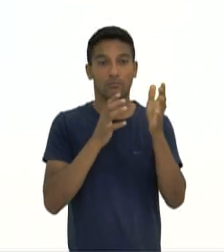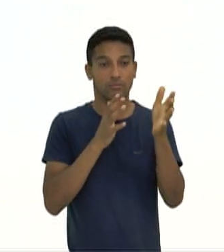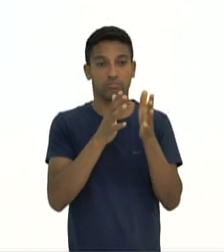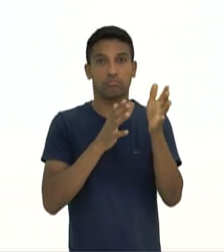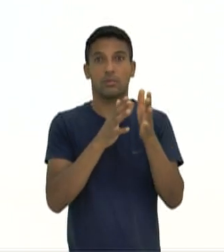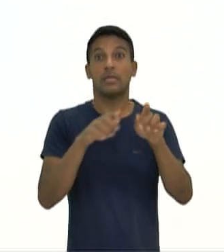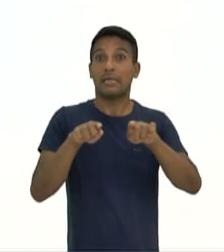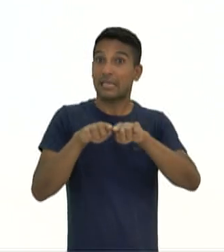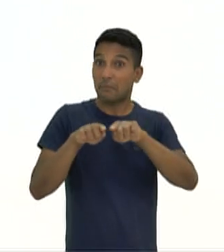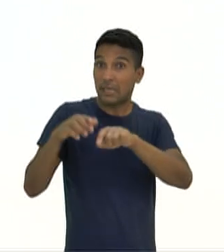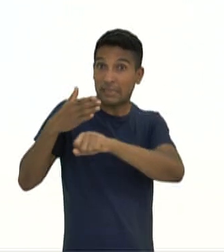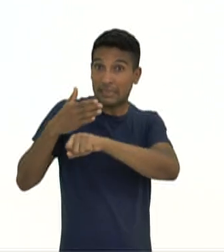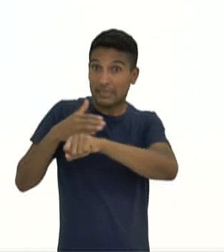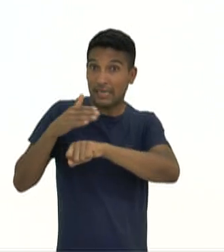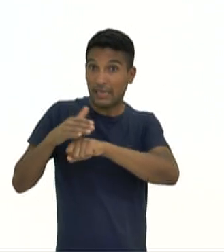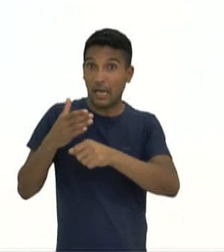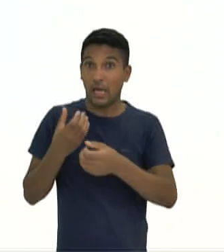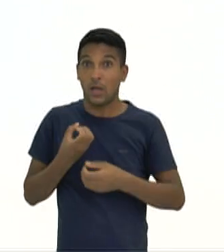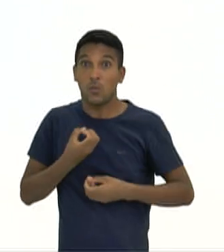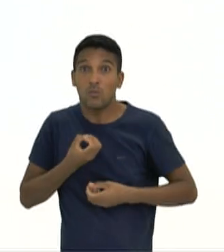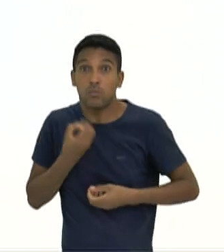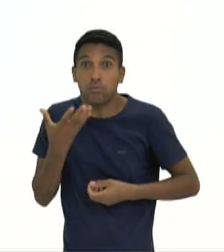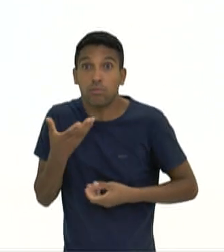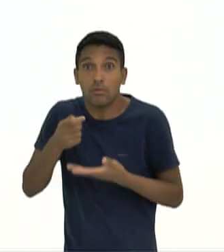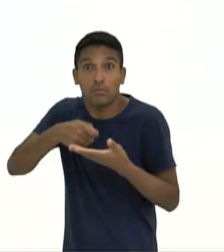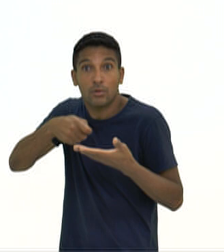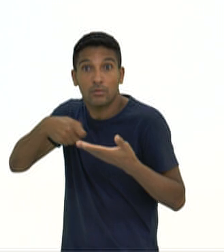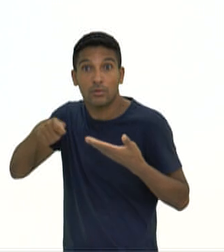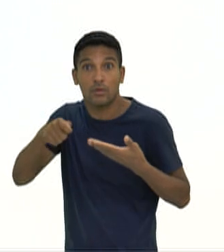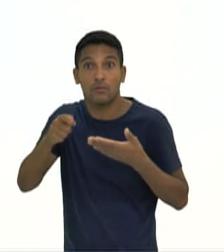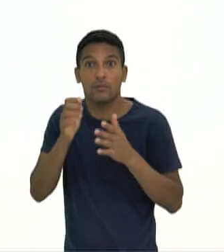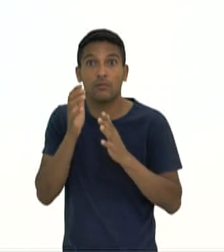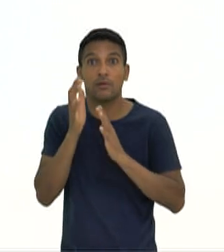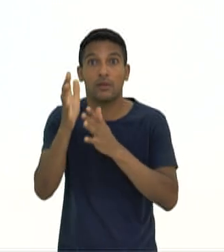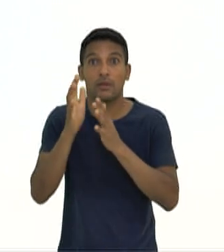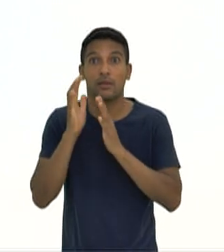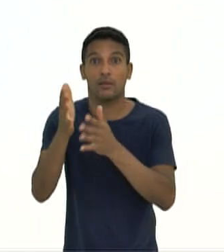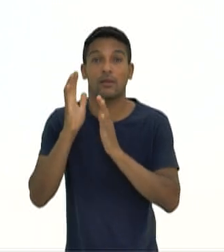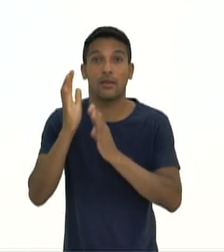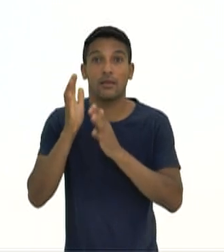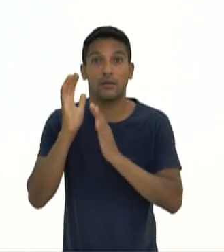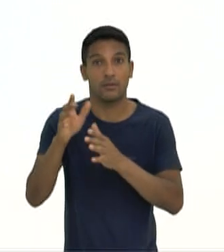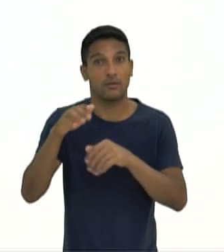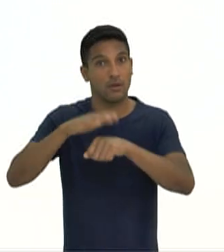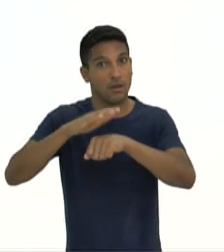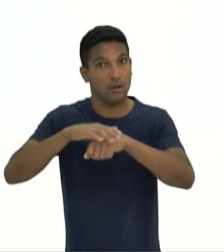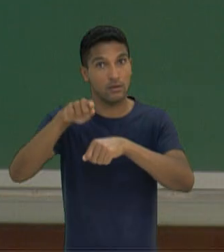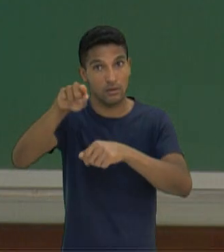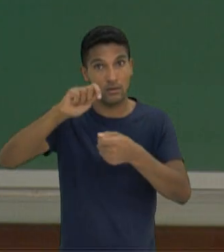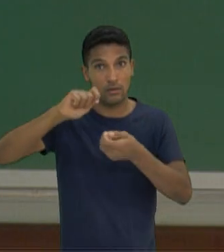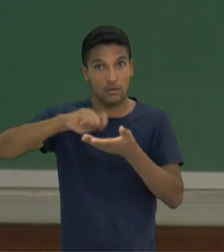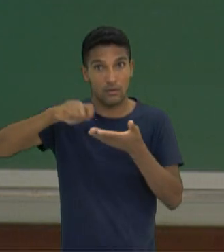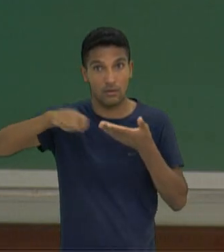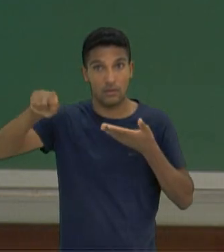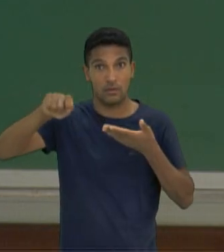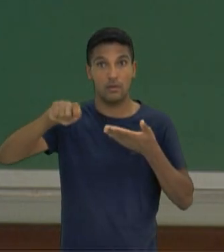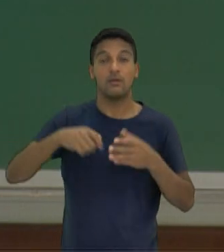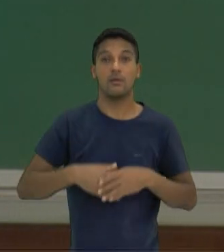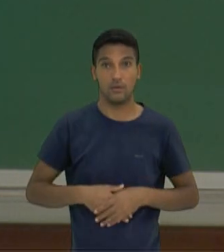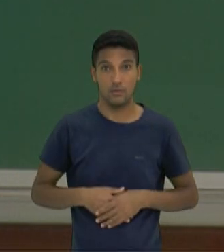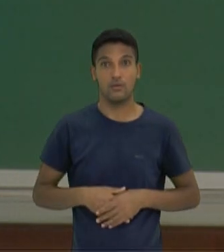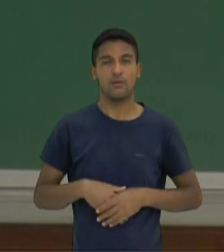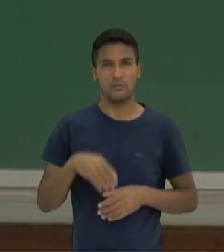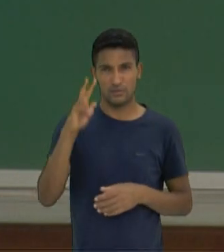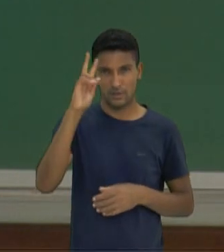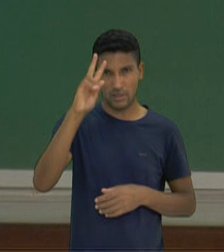entrevista. Isso mesmo, estamos vindo de uma sequência onde trabalhamos esse gênero textual. Vimos uma entrevista, se você se